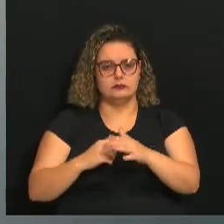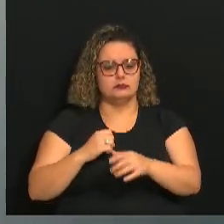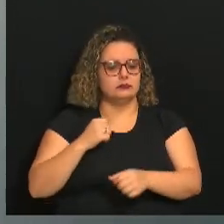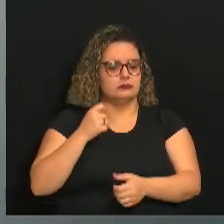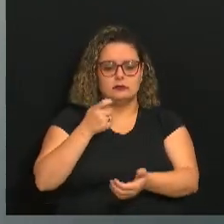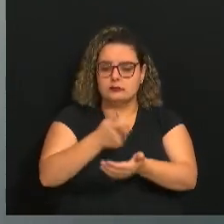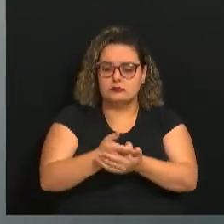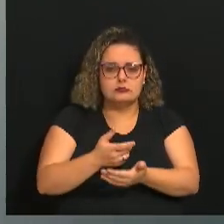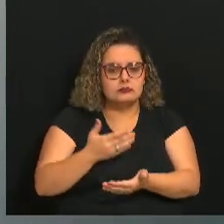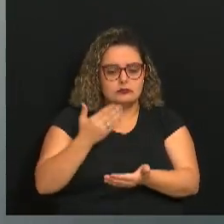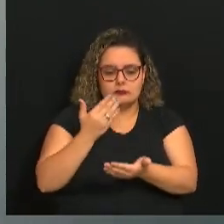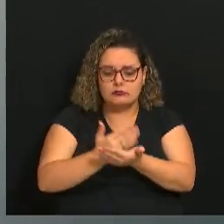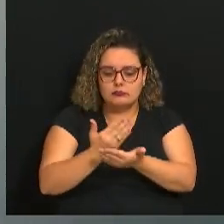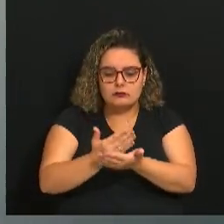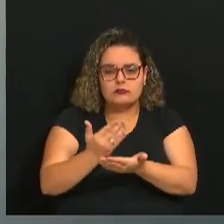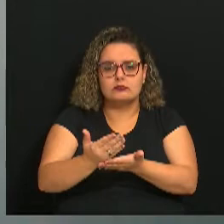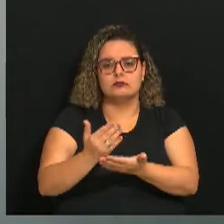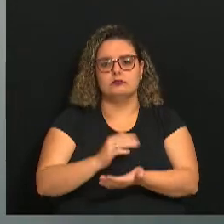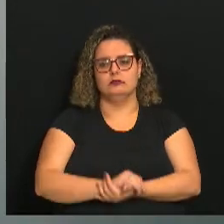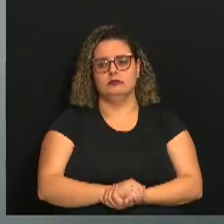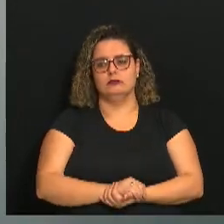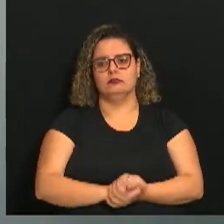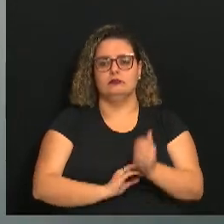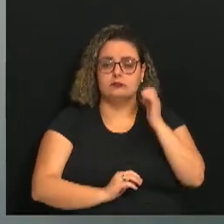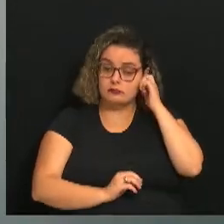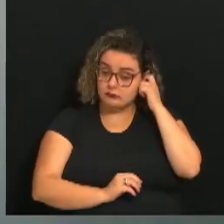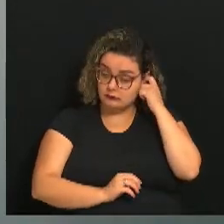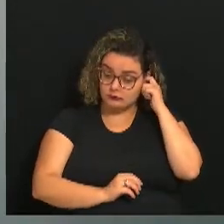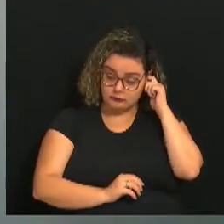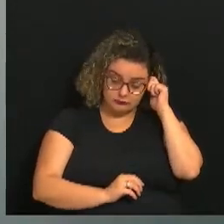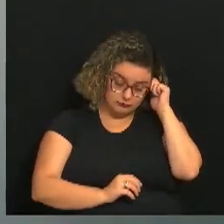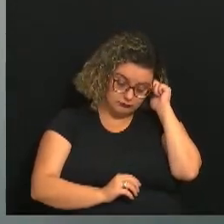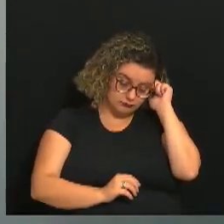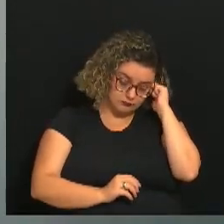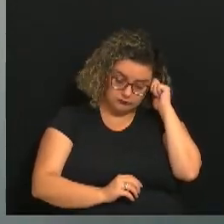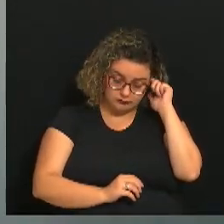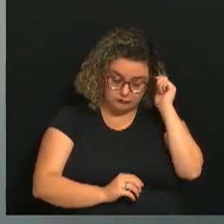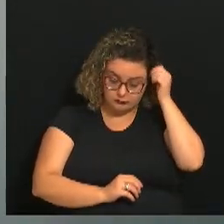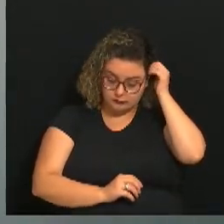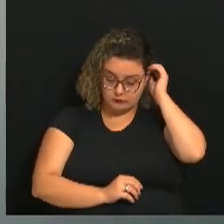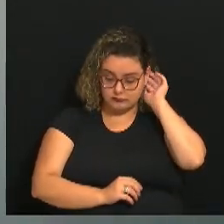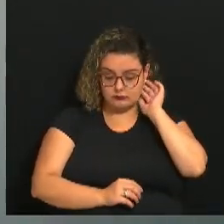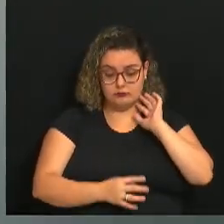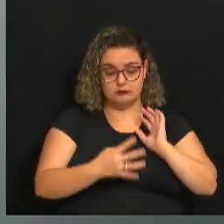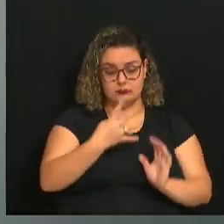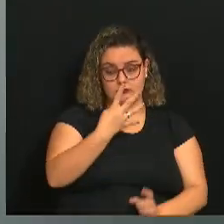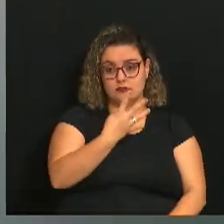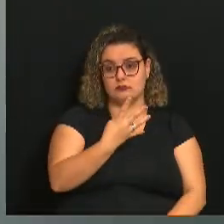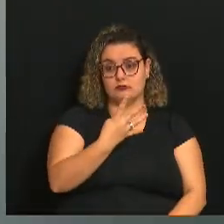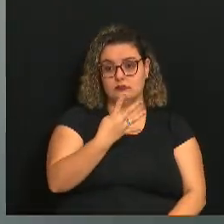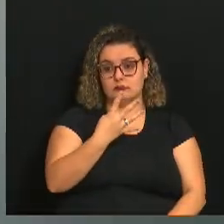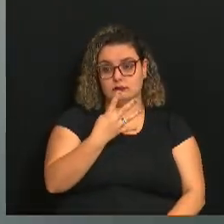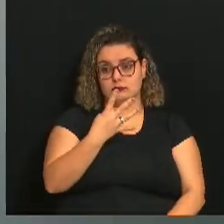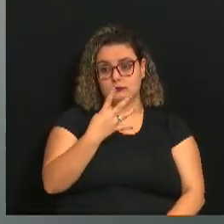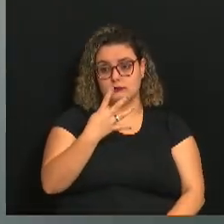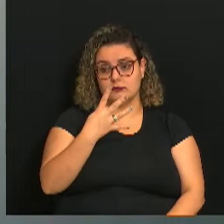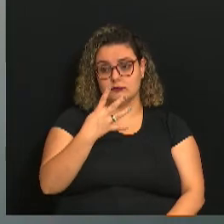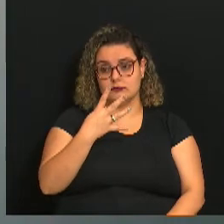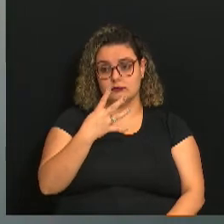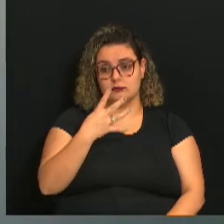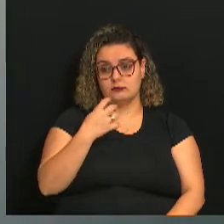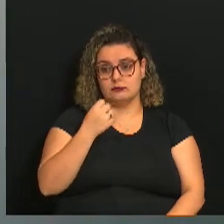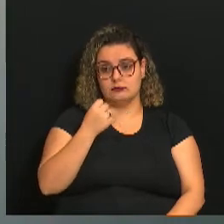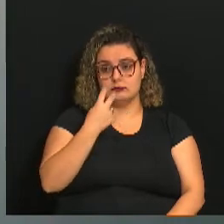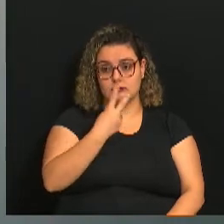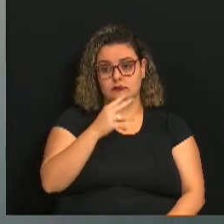anualmente. Mas realmente há. Com relação ao que a senhora colocou, os 400, 600 reais, eu não sei se isso